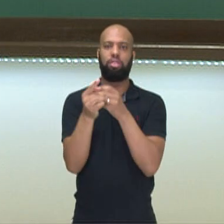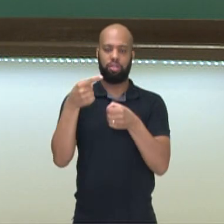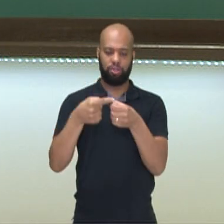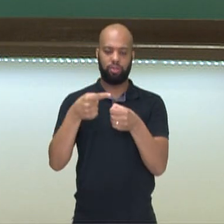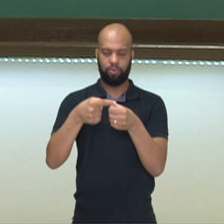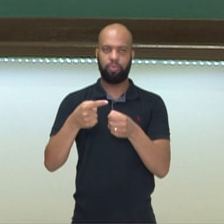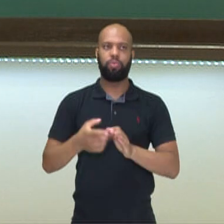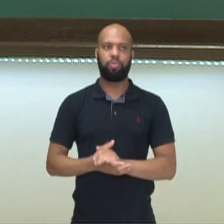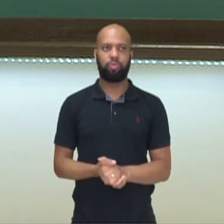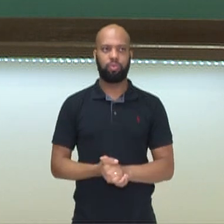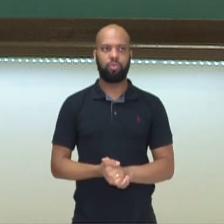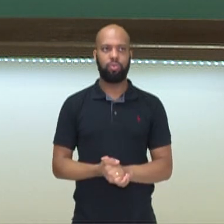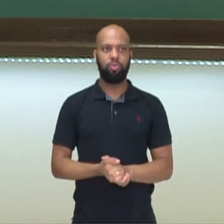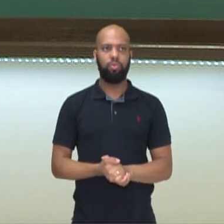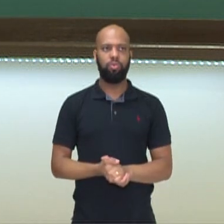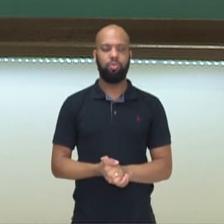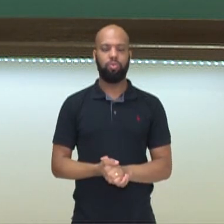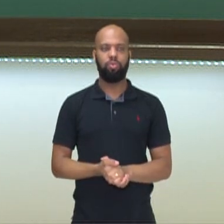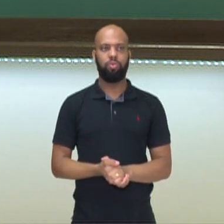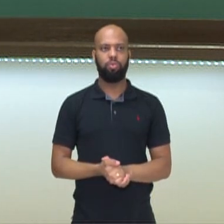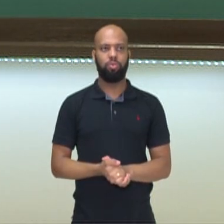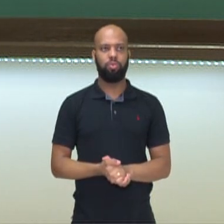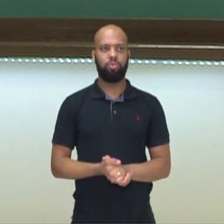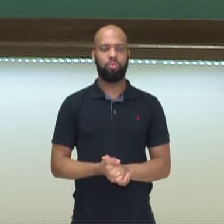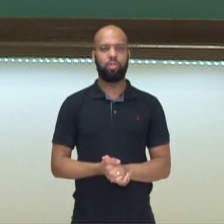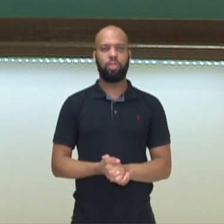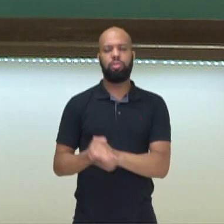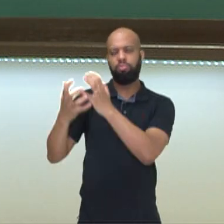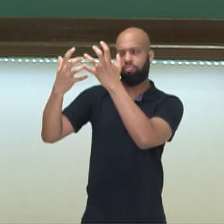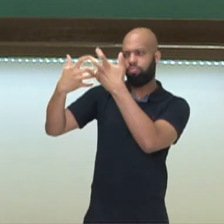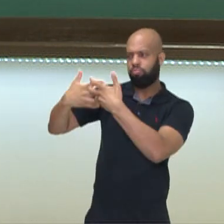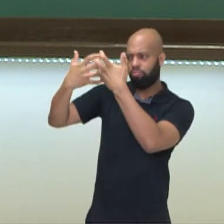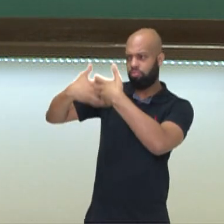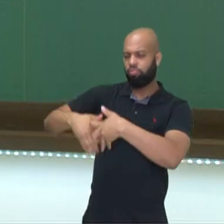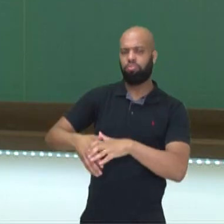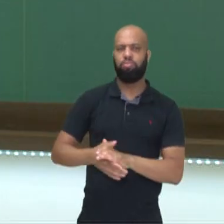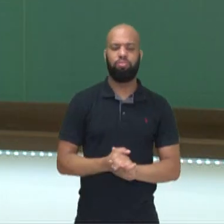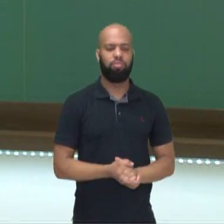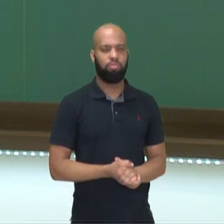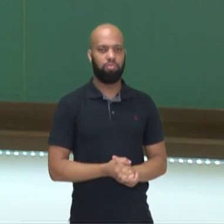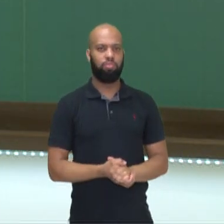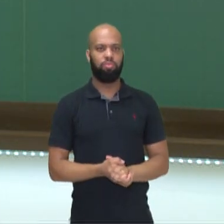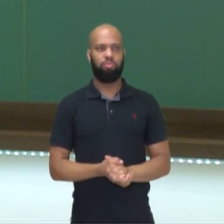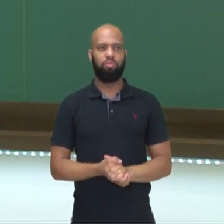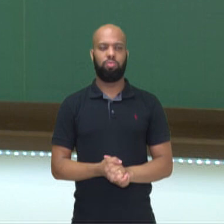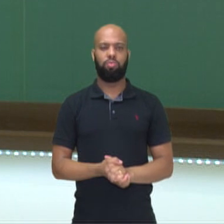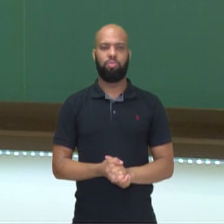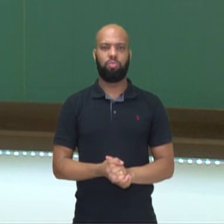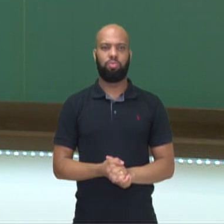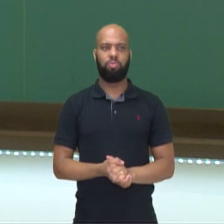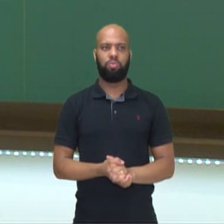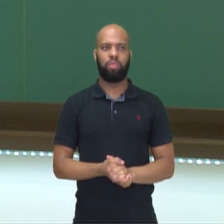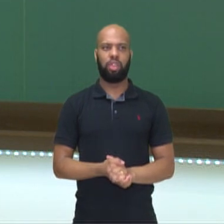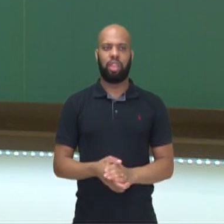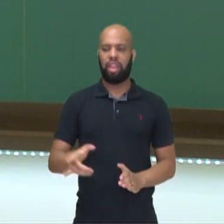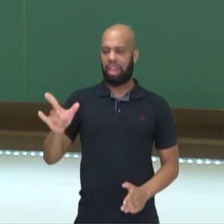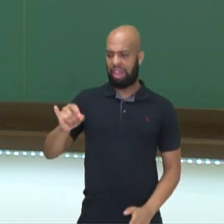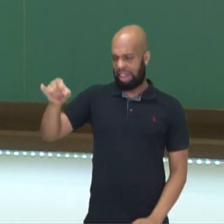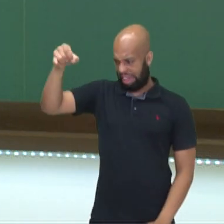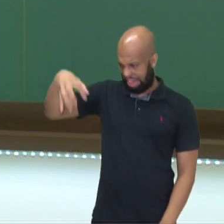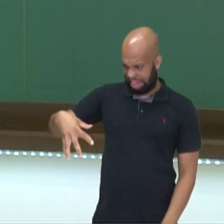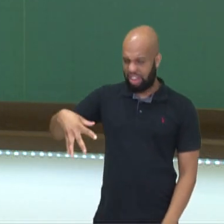lá. O que a gente vai pensar um pouco aí? Presta atenção. O lixo contamina o